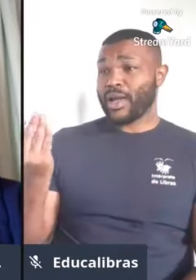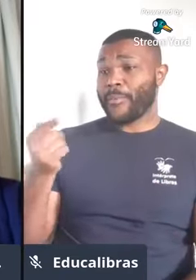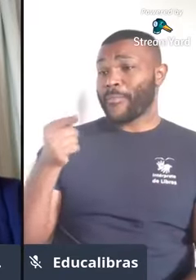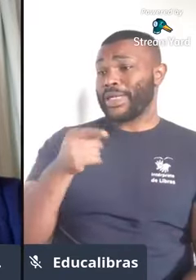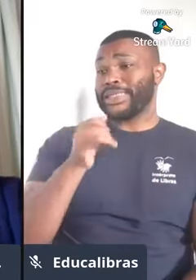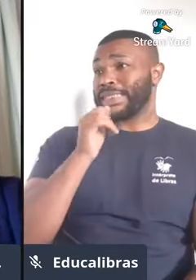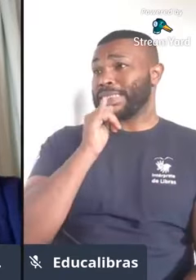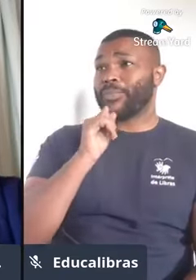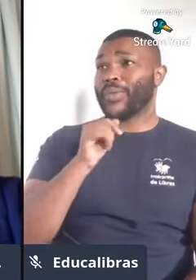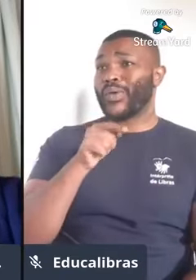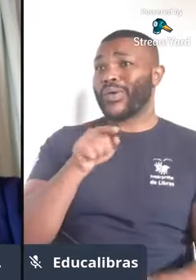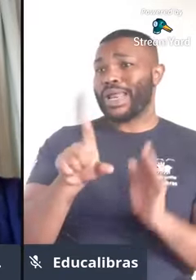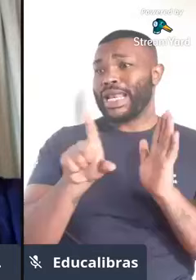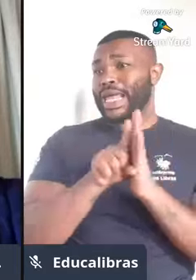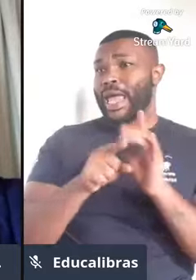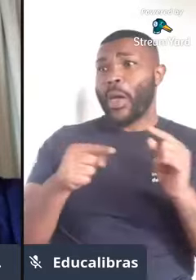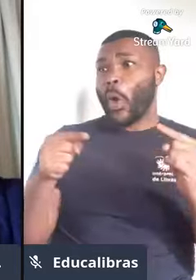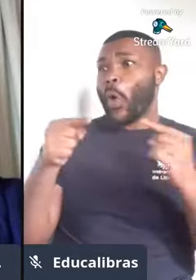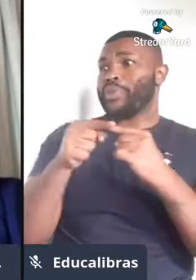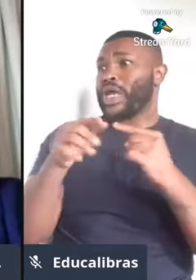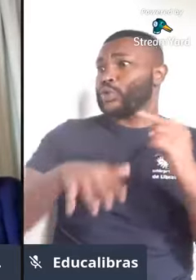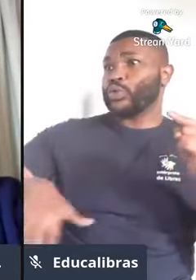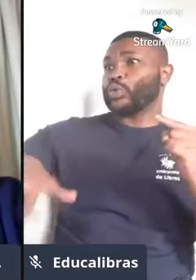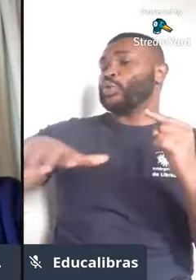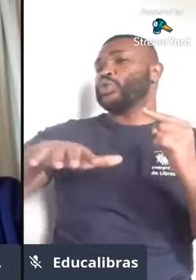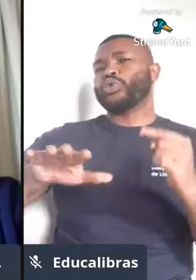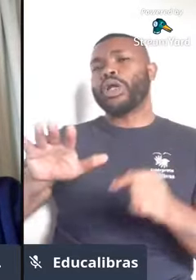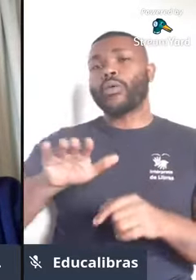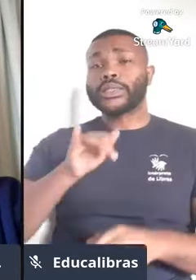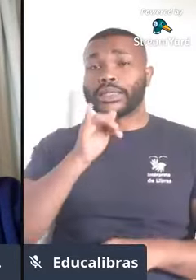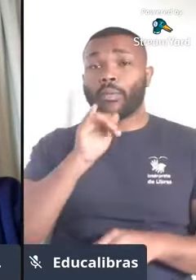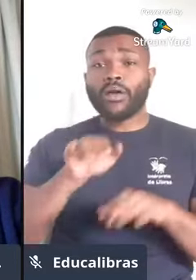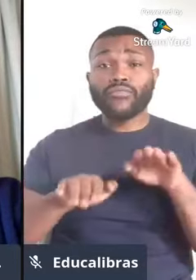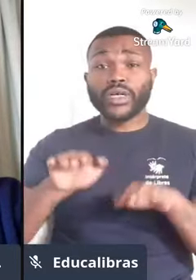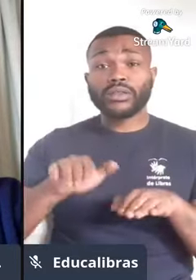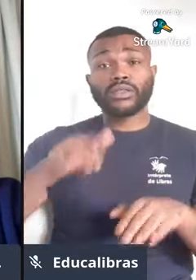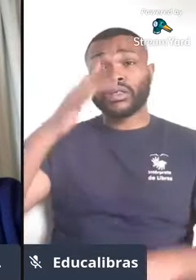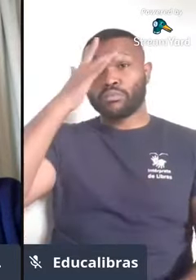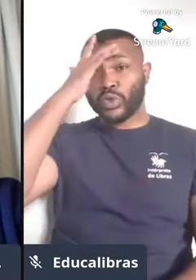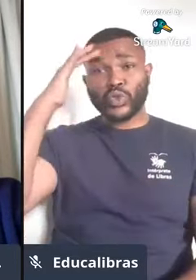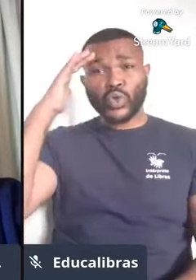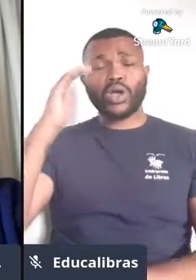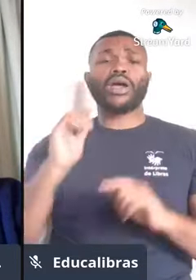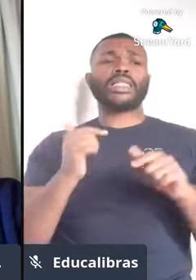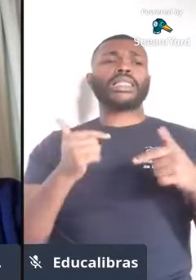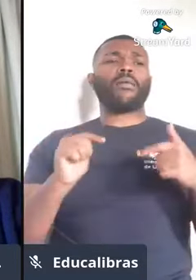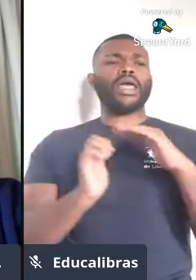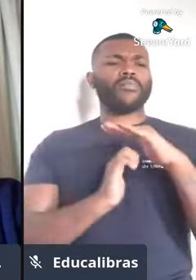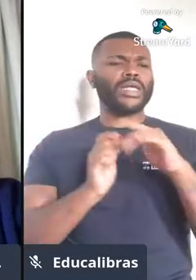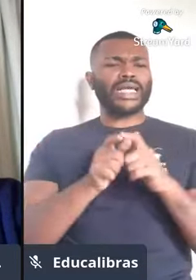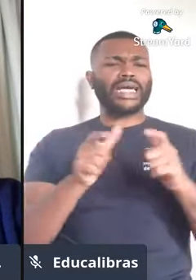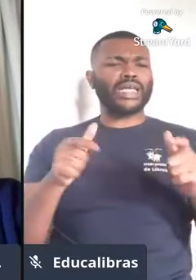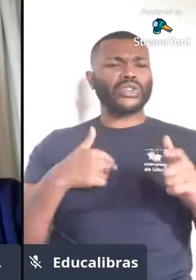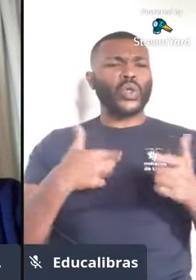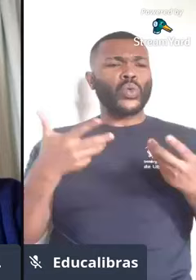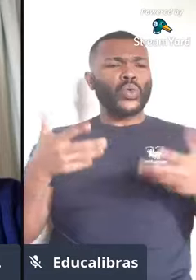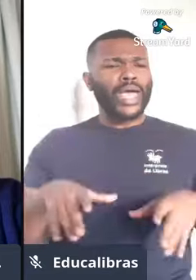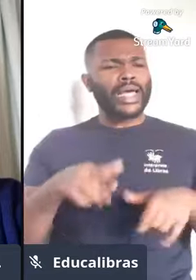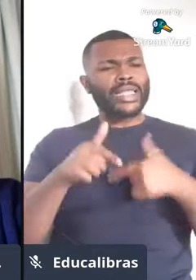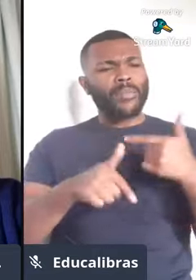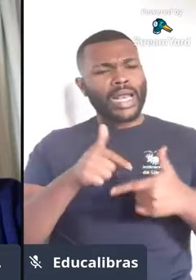para todos, certo? Quer dizer, as pessoas, de repente, não querem trabalhar em grandes empresas, querem trabalhar em pequenas empresas, ou eles querem